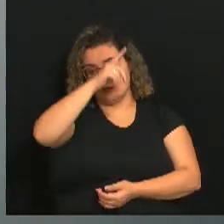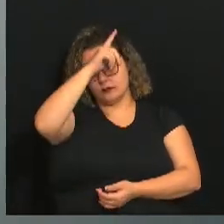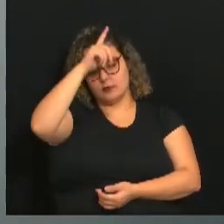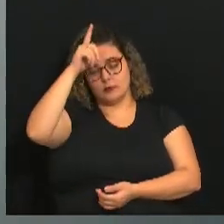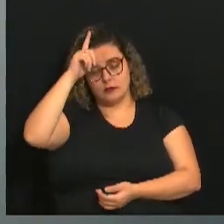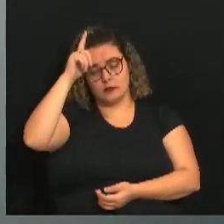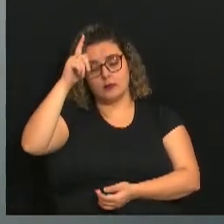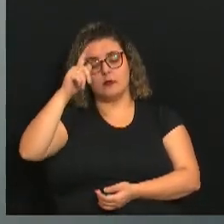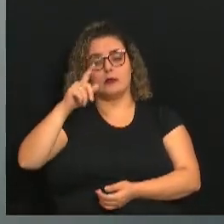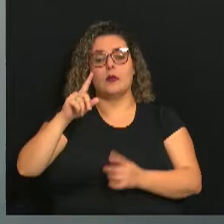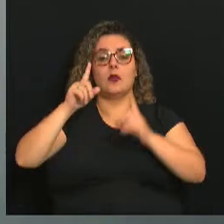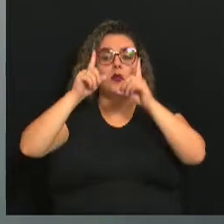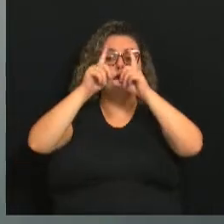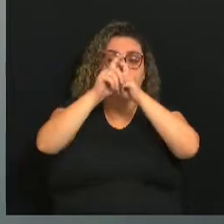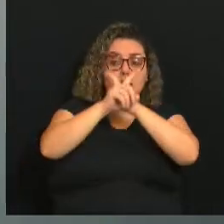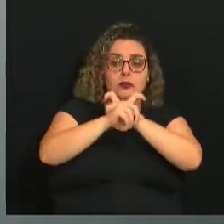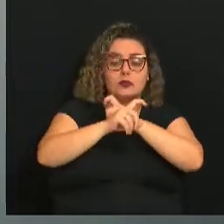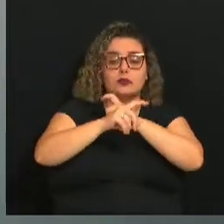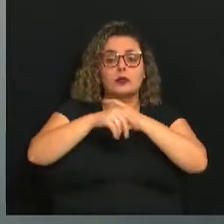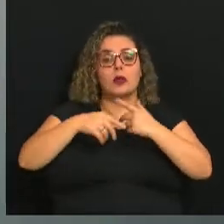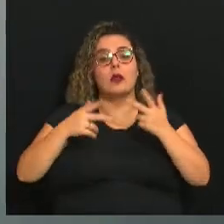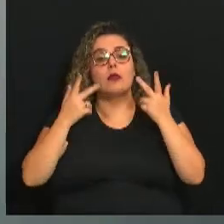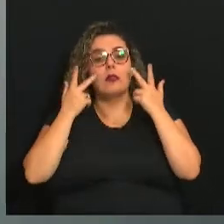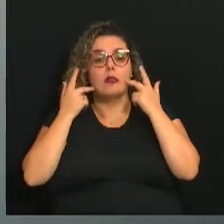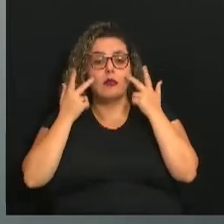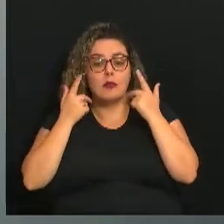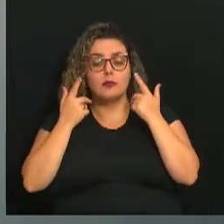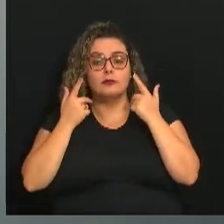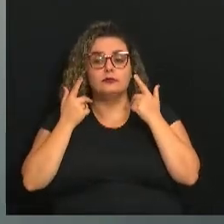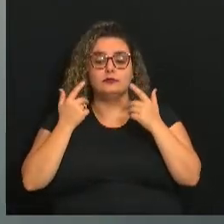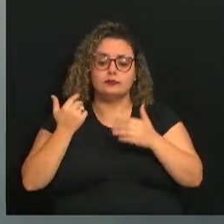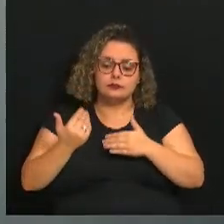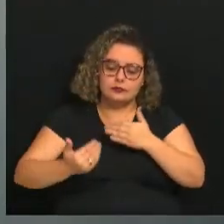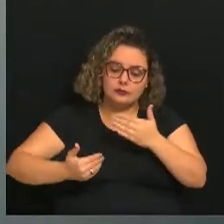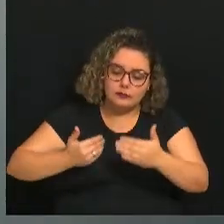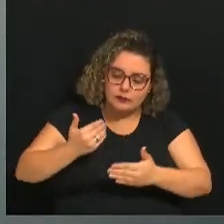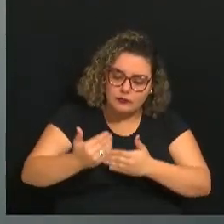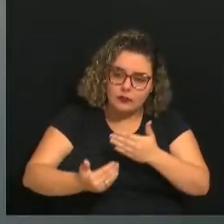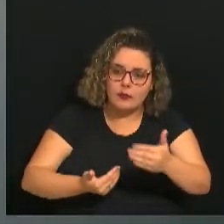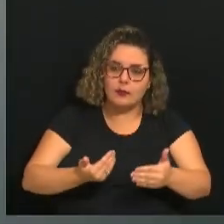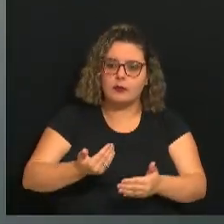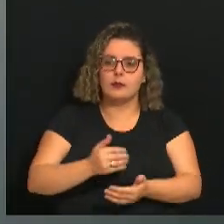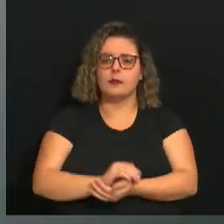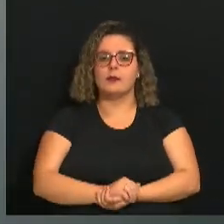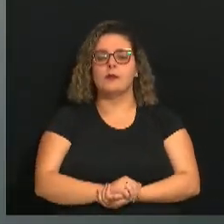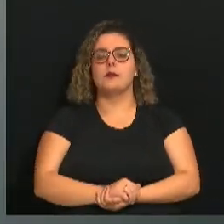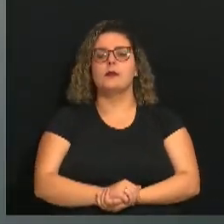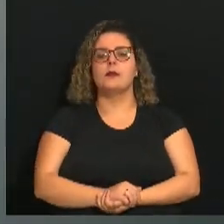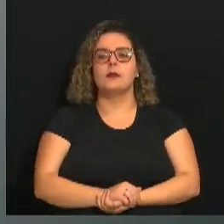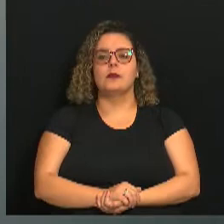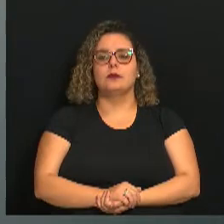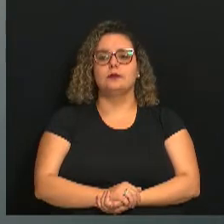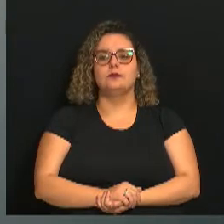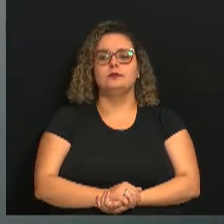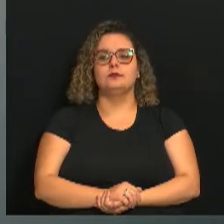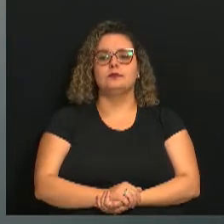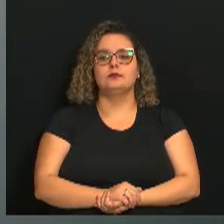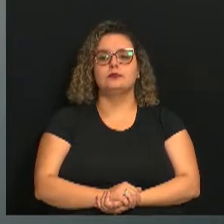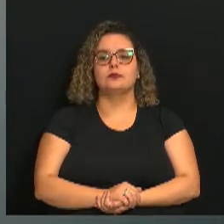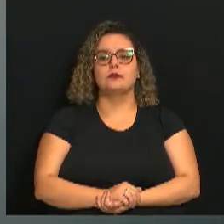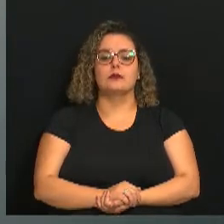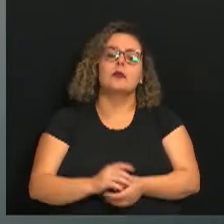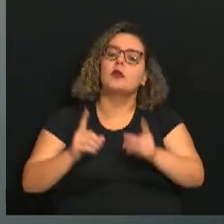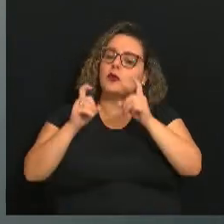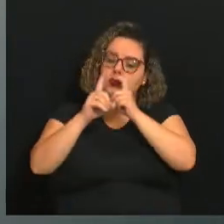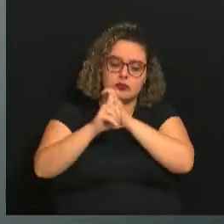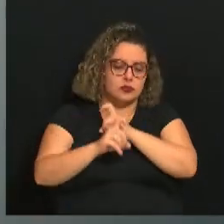Naturalmente, é um processo que a gente está exposto a algum tipo de dificuldade que possa ocorrer.